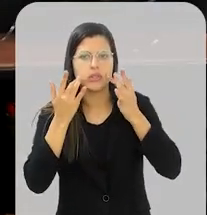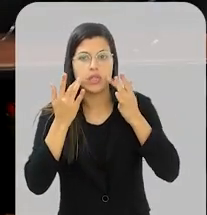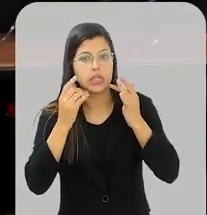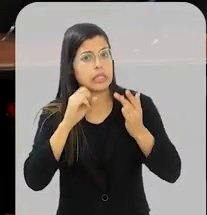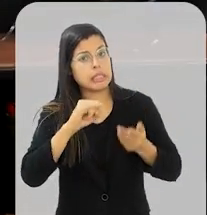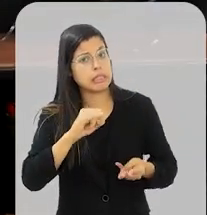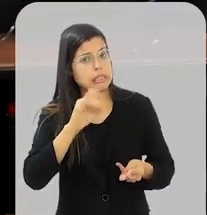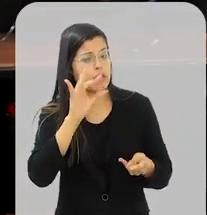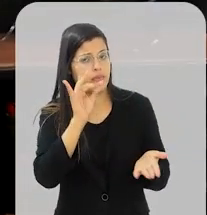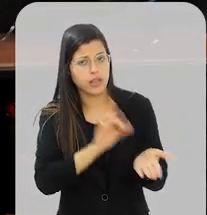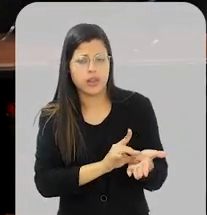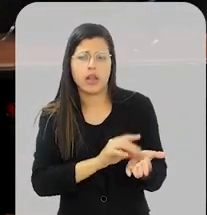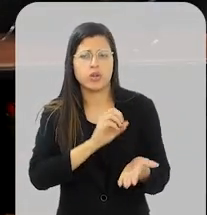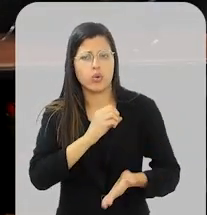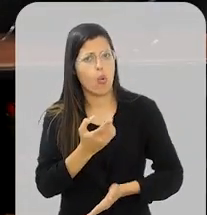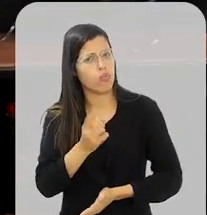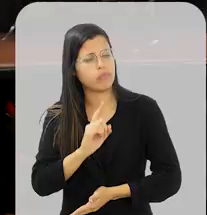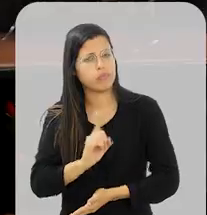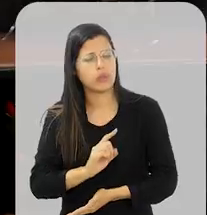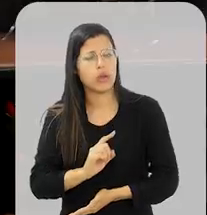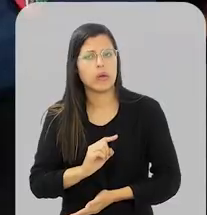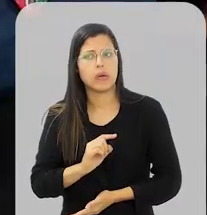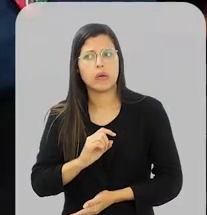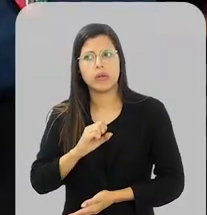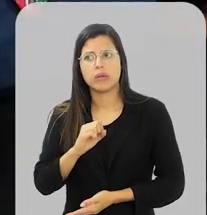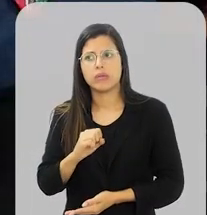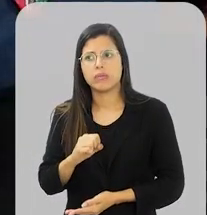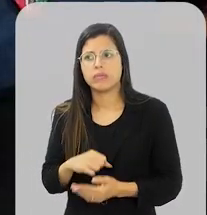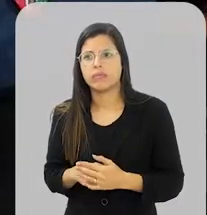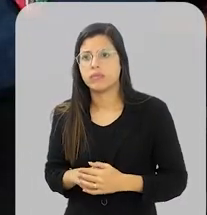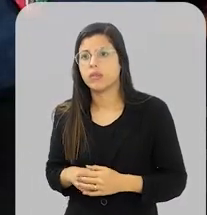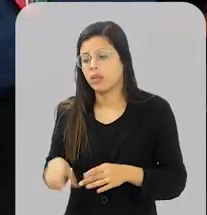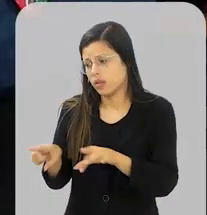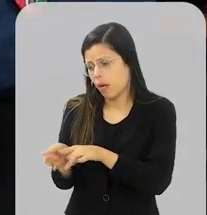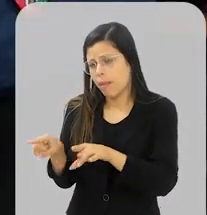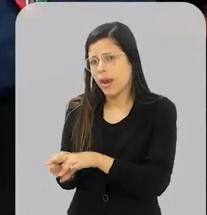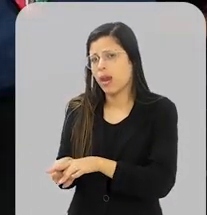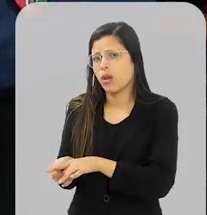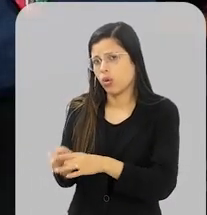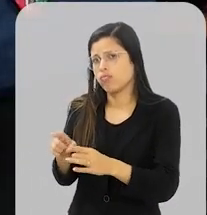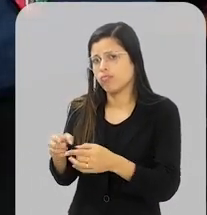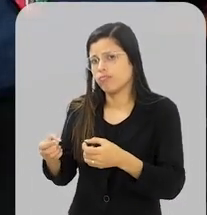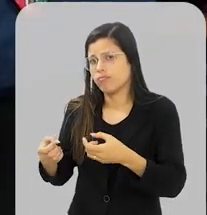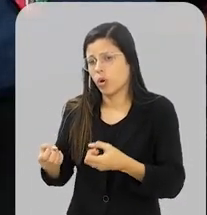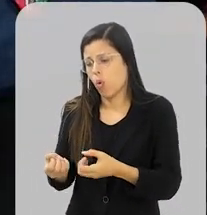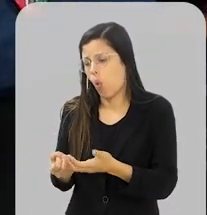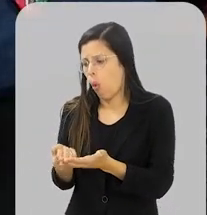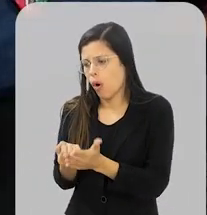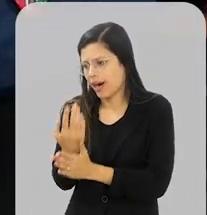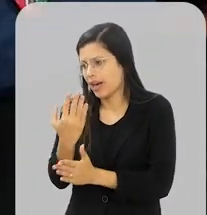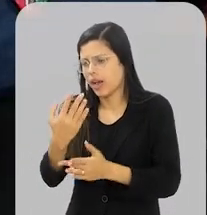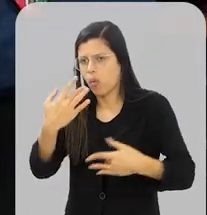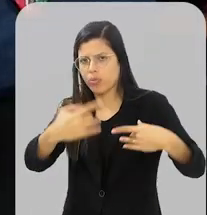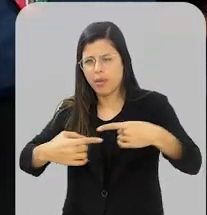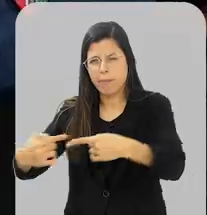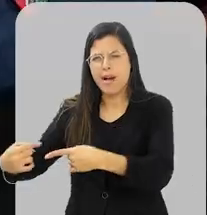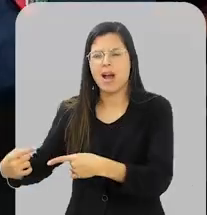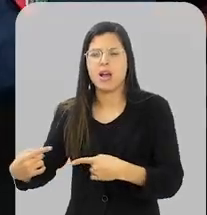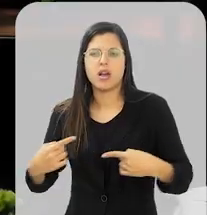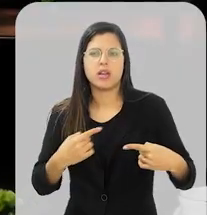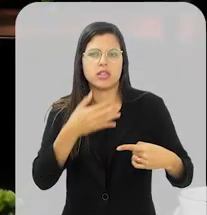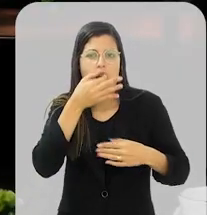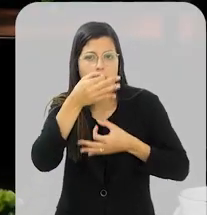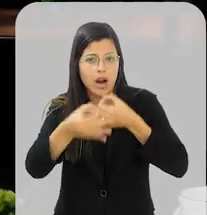real. Se é real ou isso. Não, né? Se é isso. Uma... E para criar o debate, né? É. Para criar o debate,